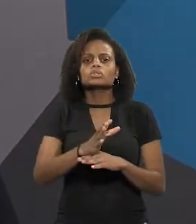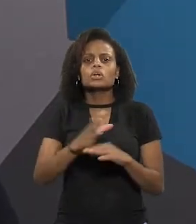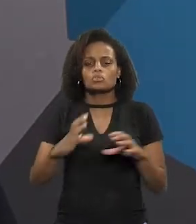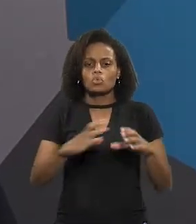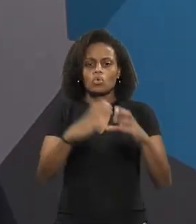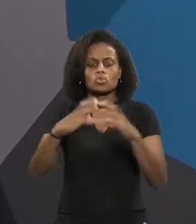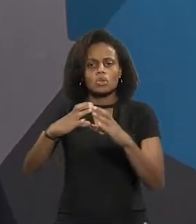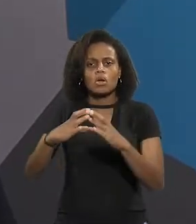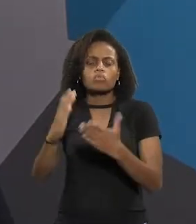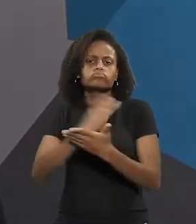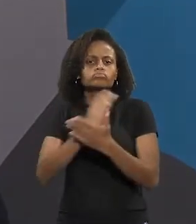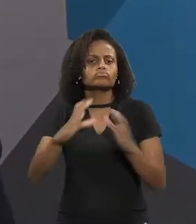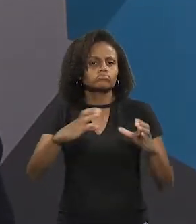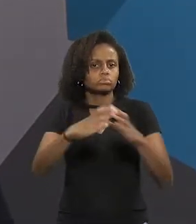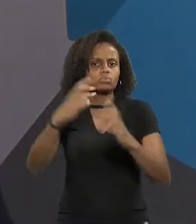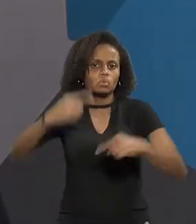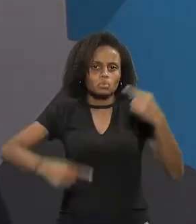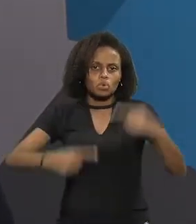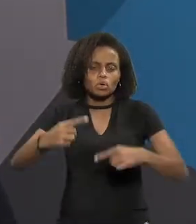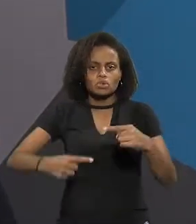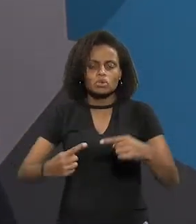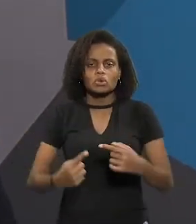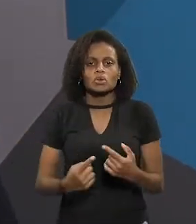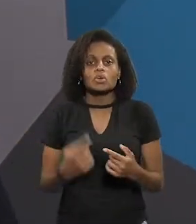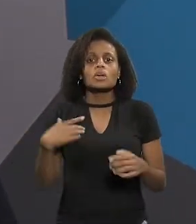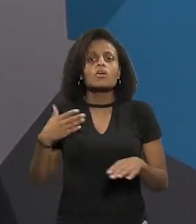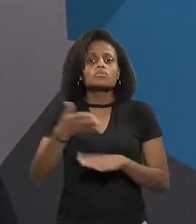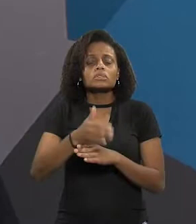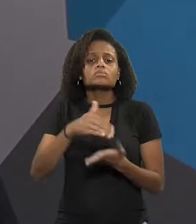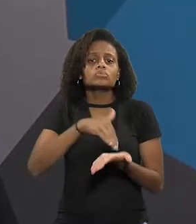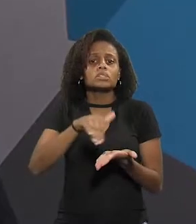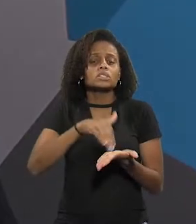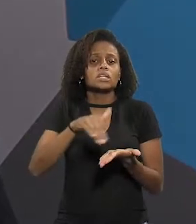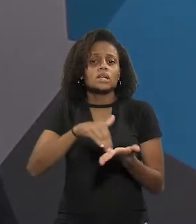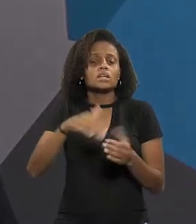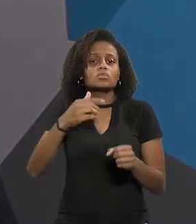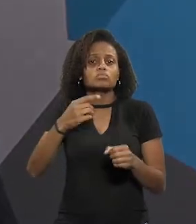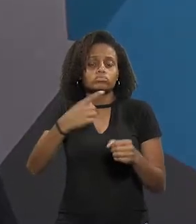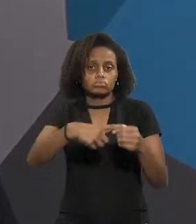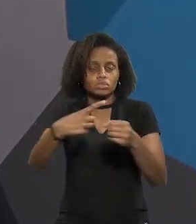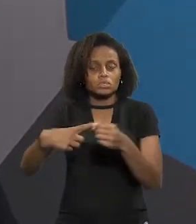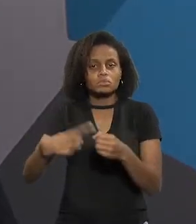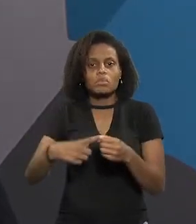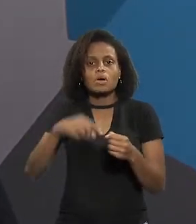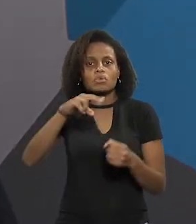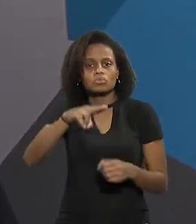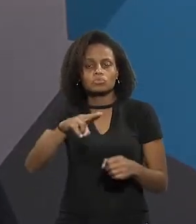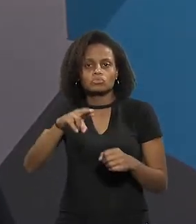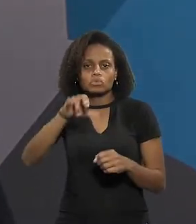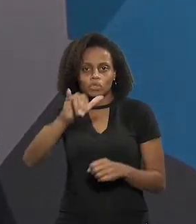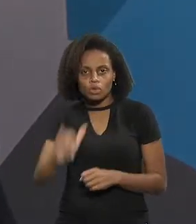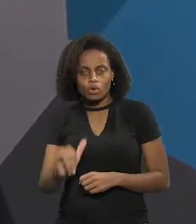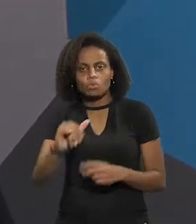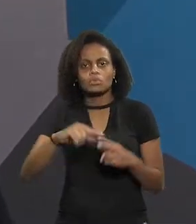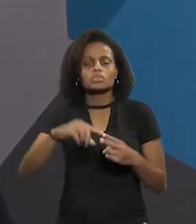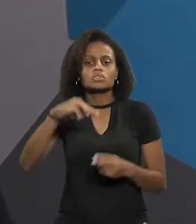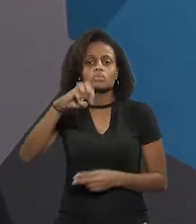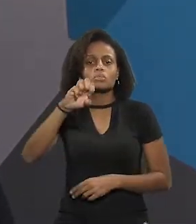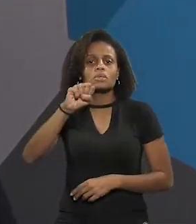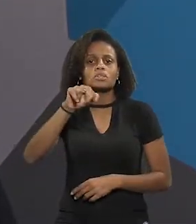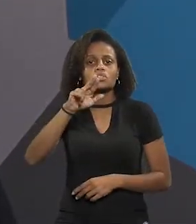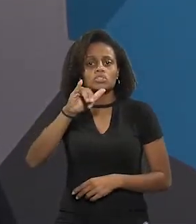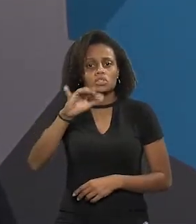alguns partidos políticos, tive a oportunidade de ser secretário municipal na Baixada Fluminense, fui secretário em Nilópolis, fui secretário em